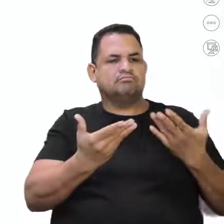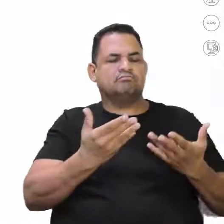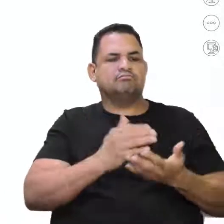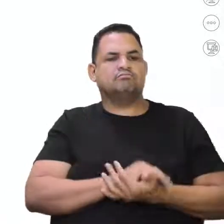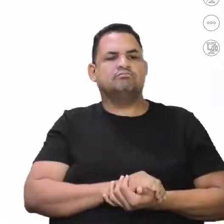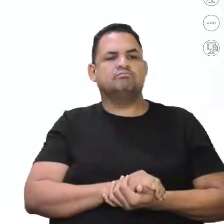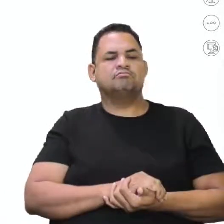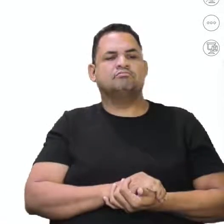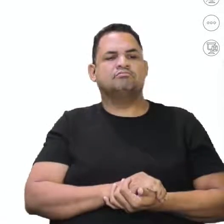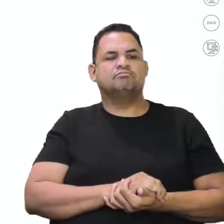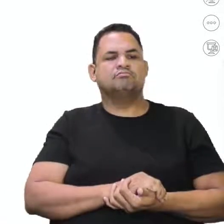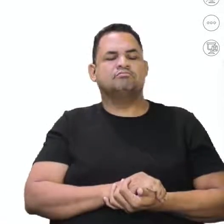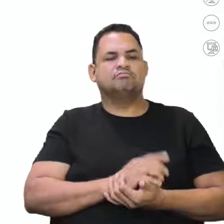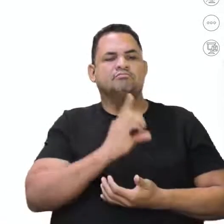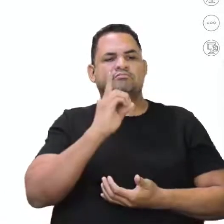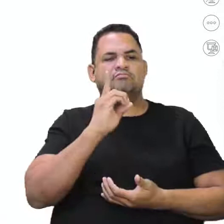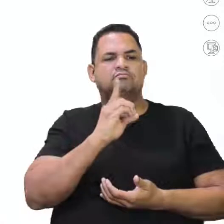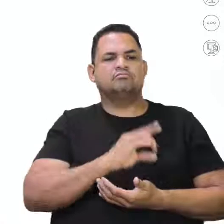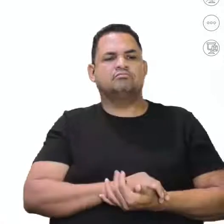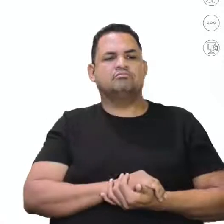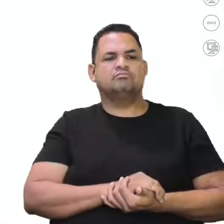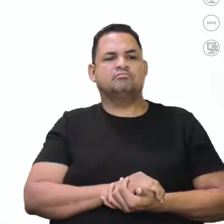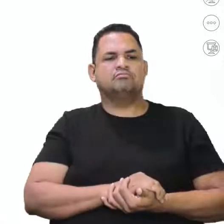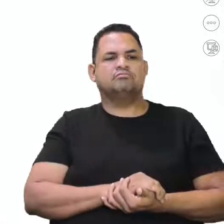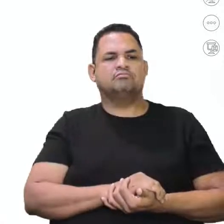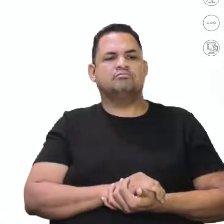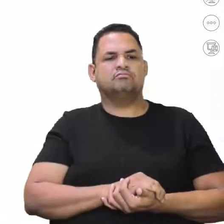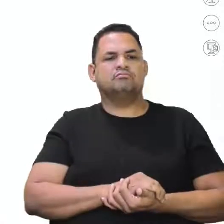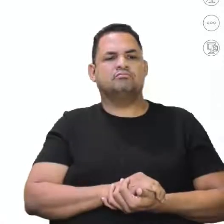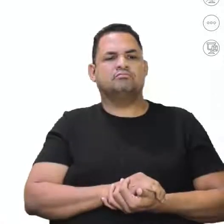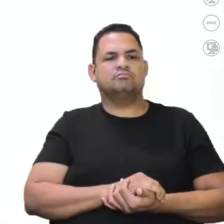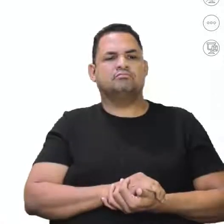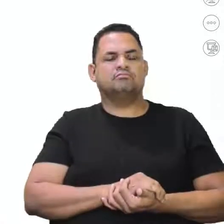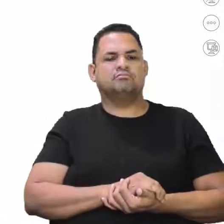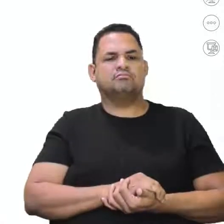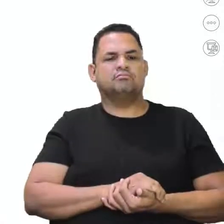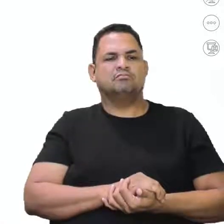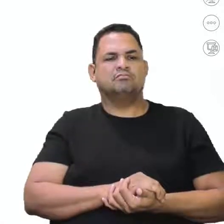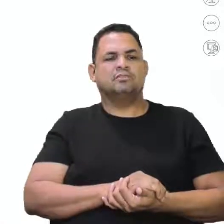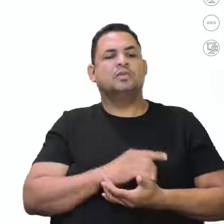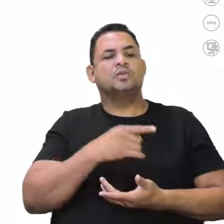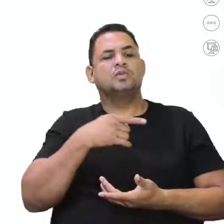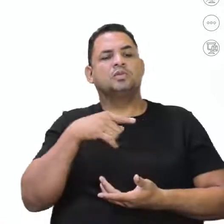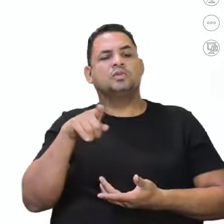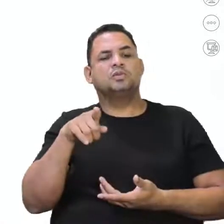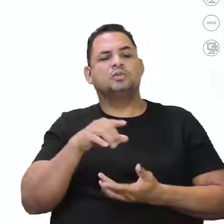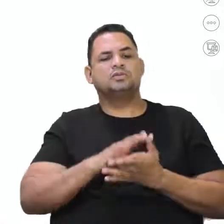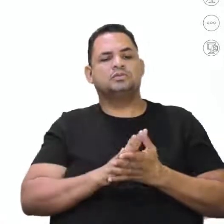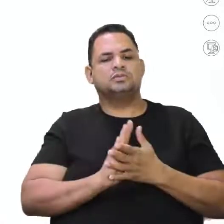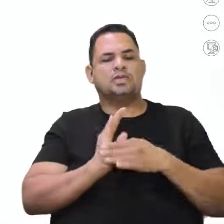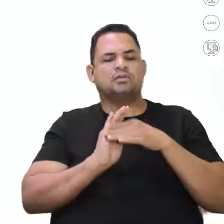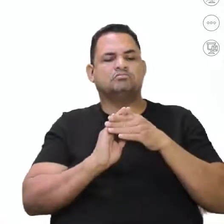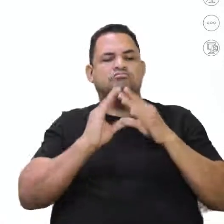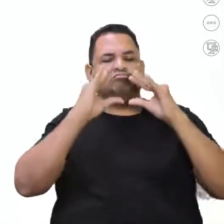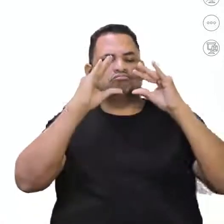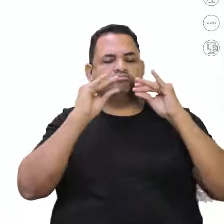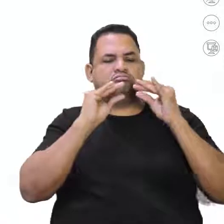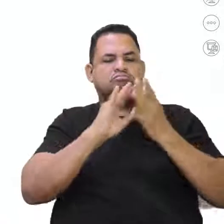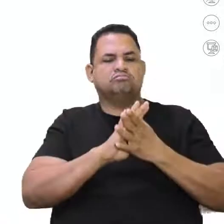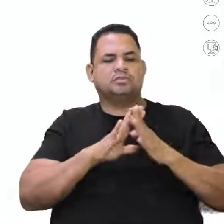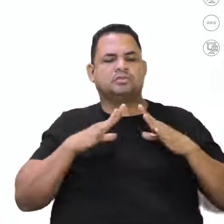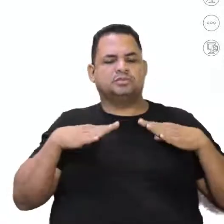pessoa. E a letra D, go on a girls' night out, ou seja, ir para a noite das meninas, né?